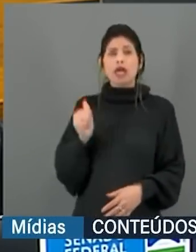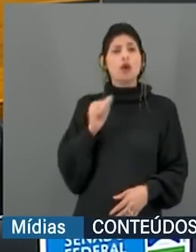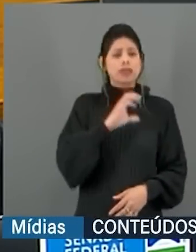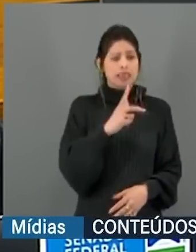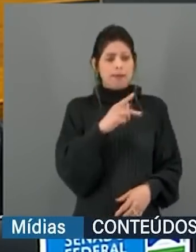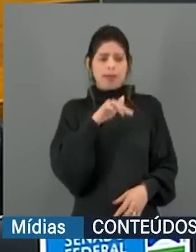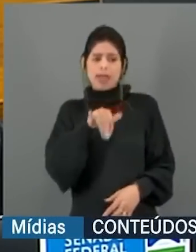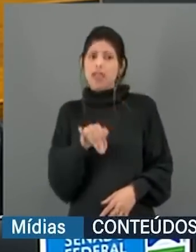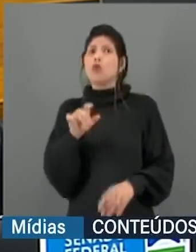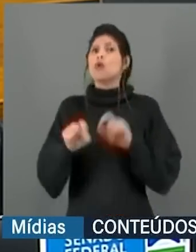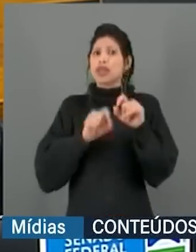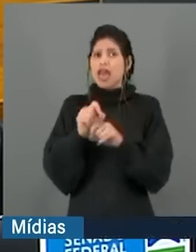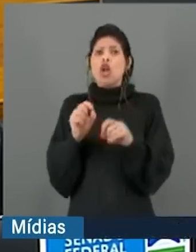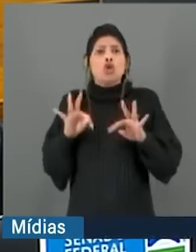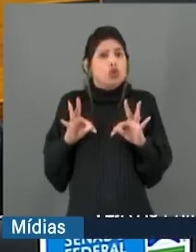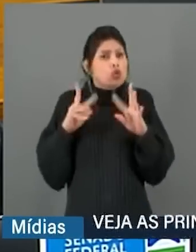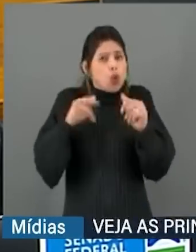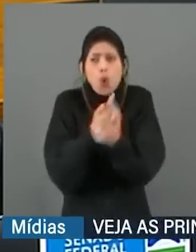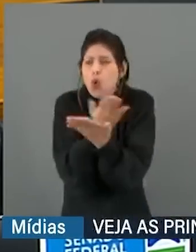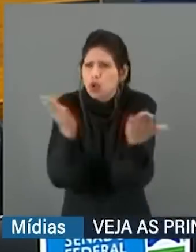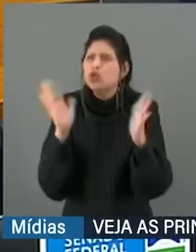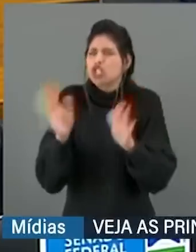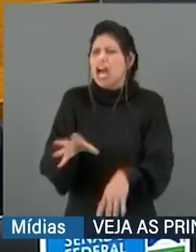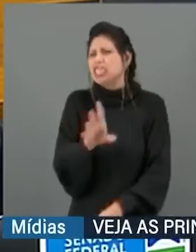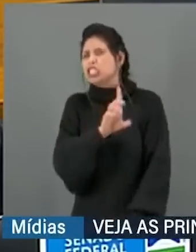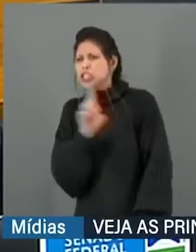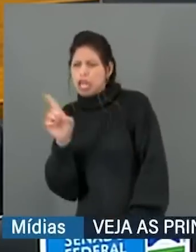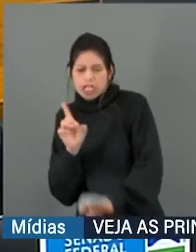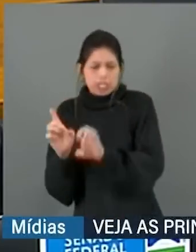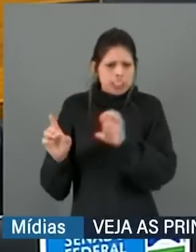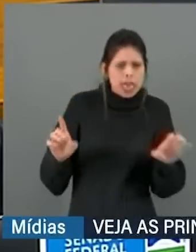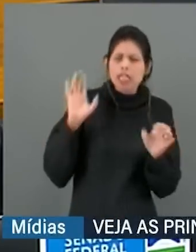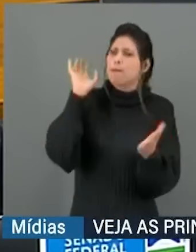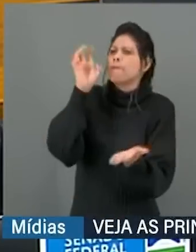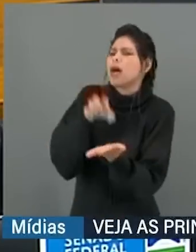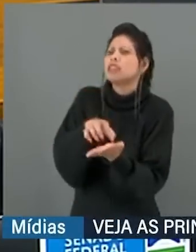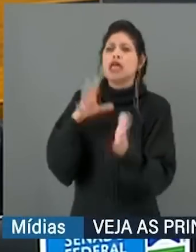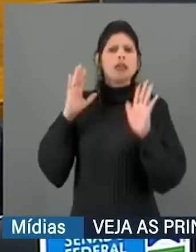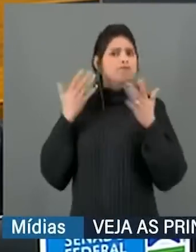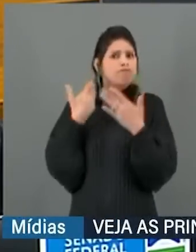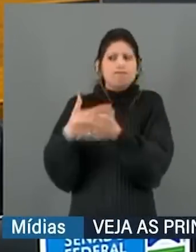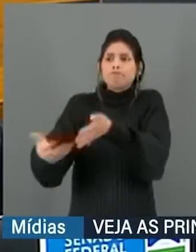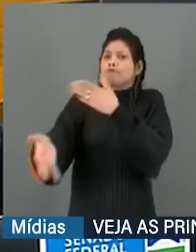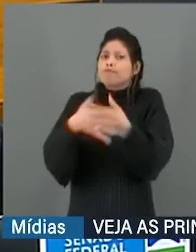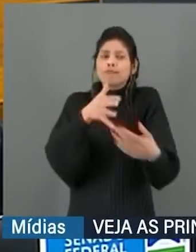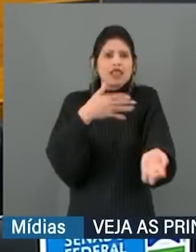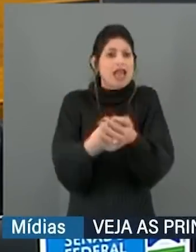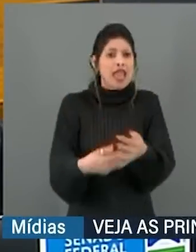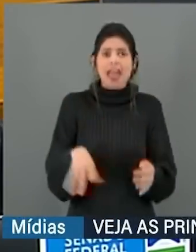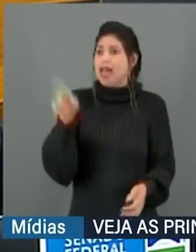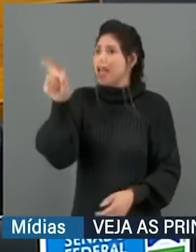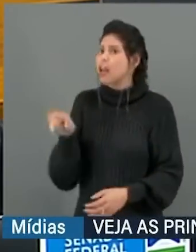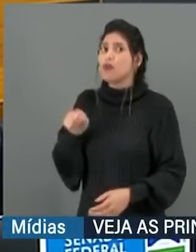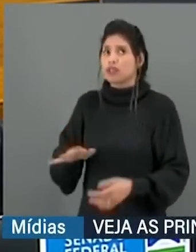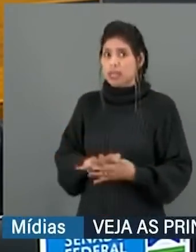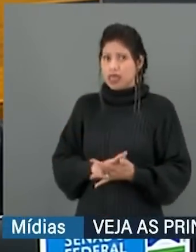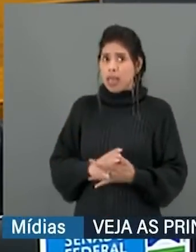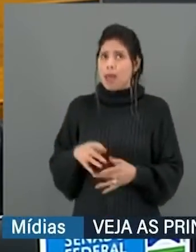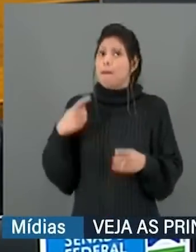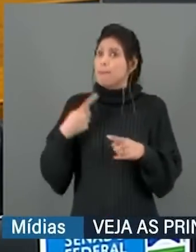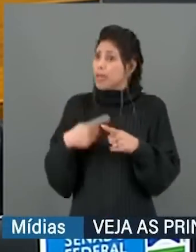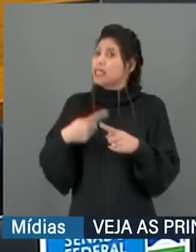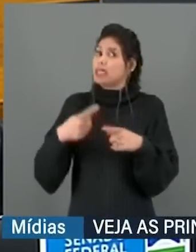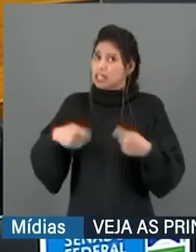para isso, e aqui vale para todos, quem é de esquerda, quem é de direita, quem é base, quem é oposição, o unânime foi totalmente injustiçado. Ele tem que estar solto.